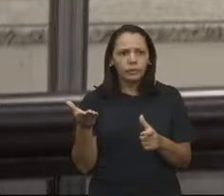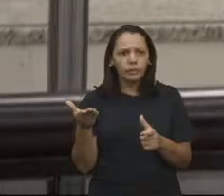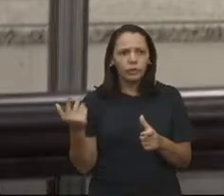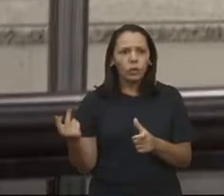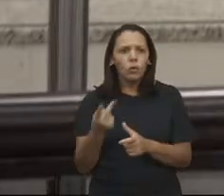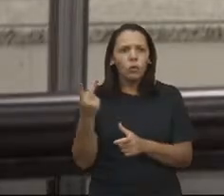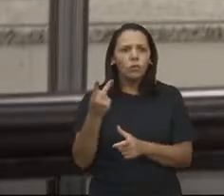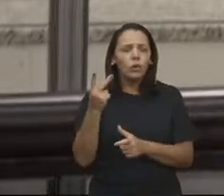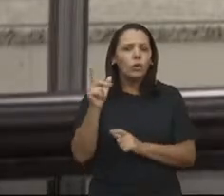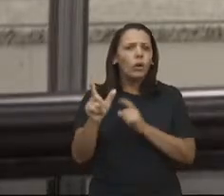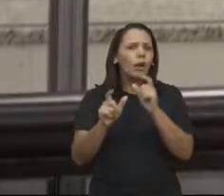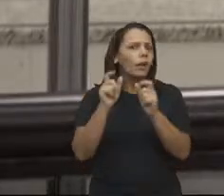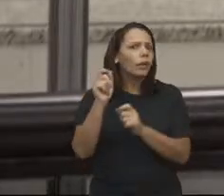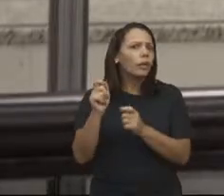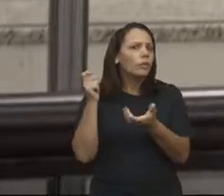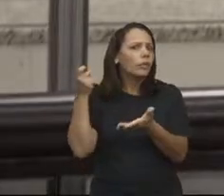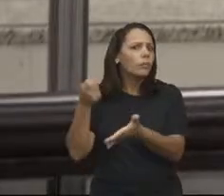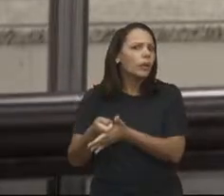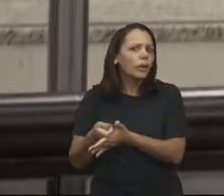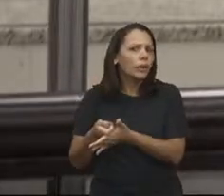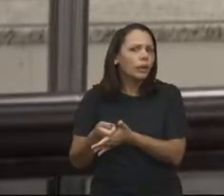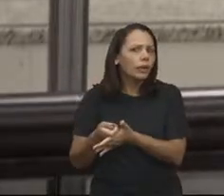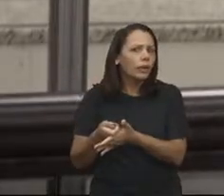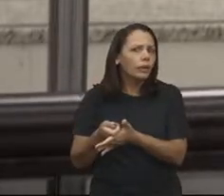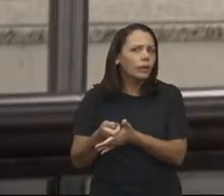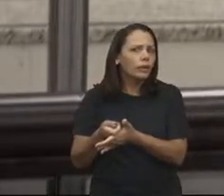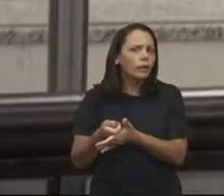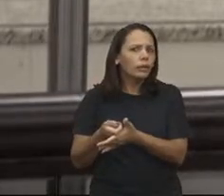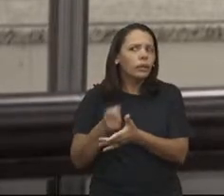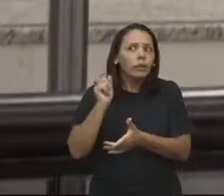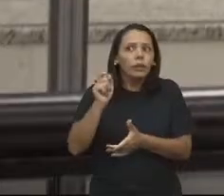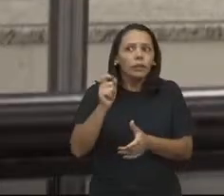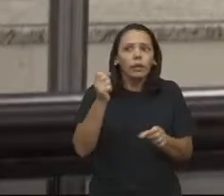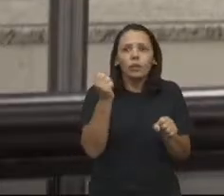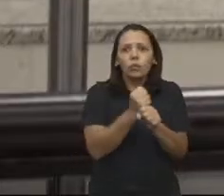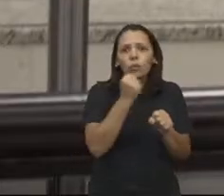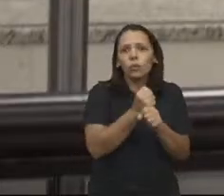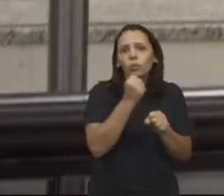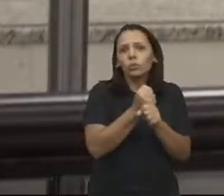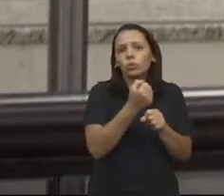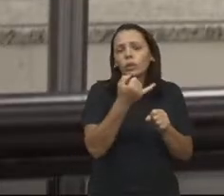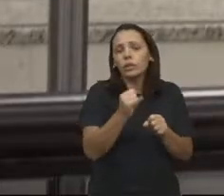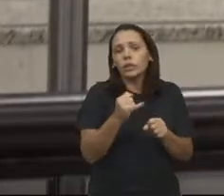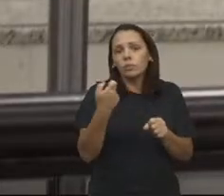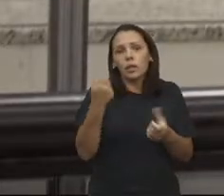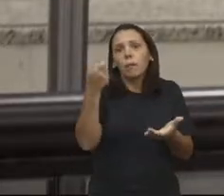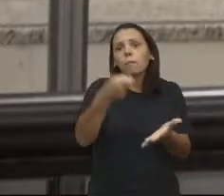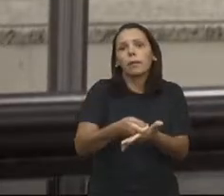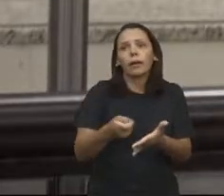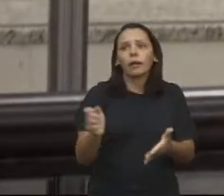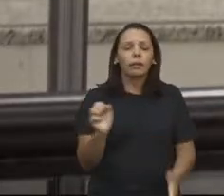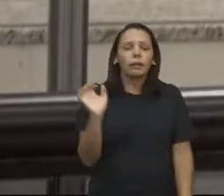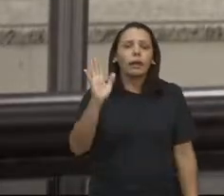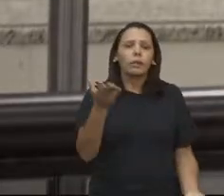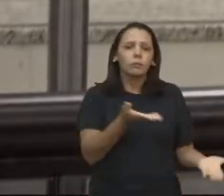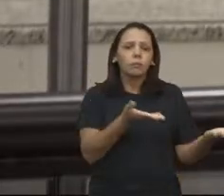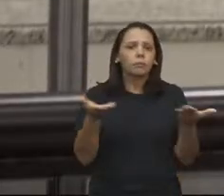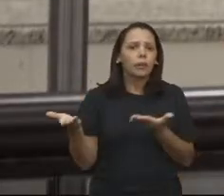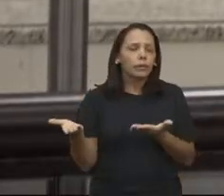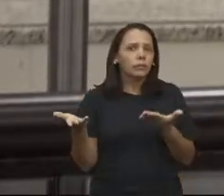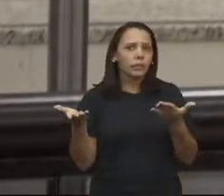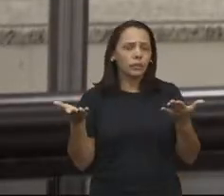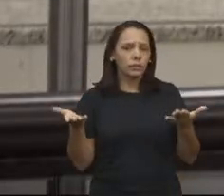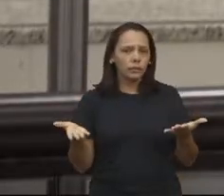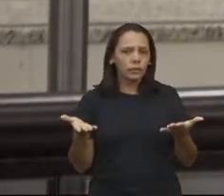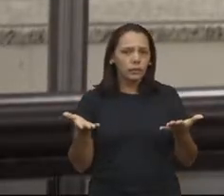Quem é que vai construir? Quem é que vai querer reformar uma casa se o custo for elevado? Quem